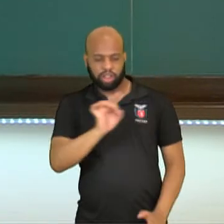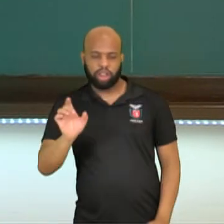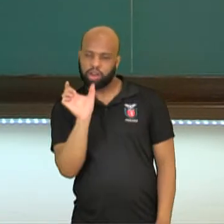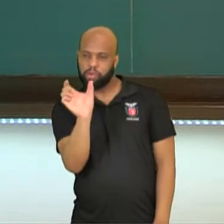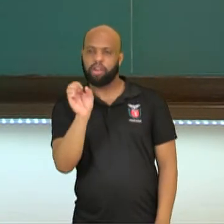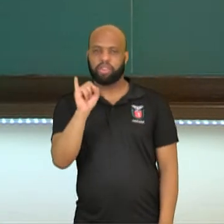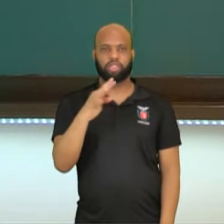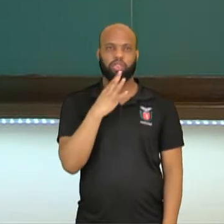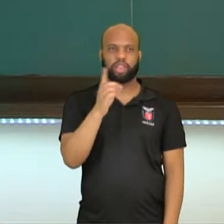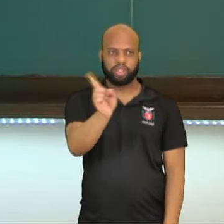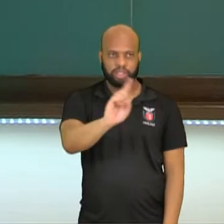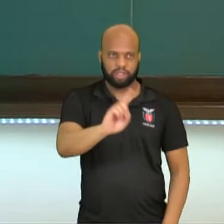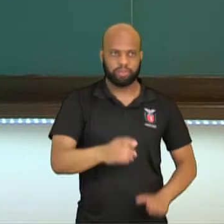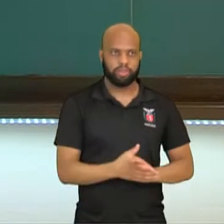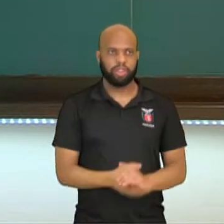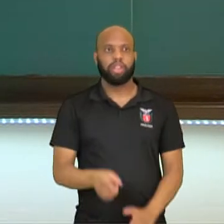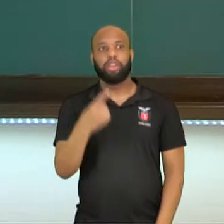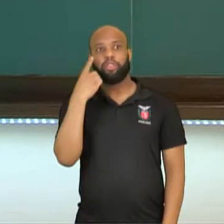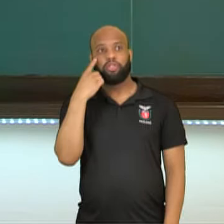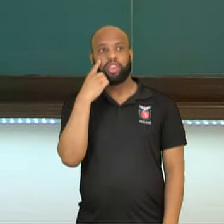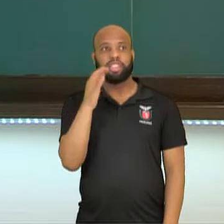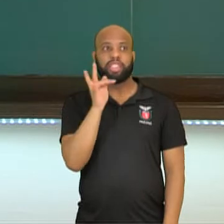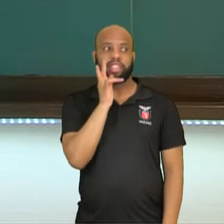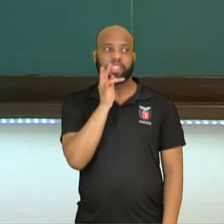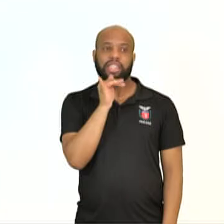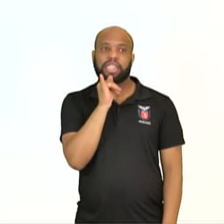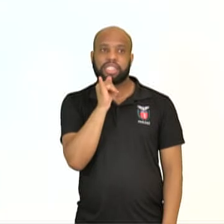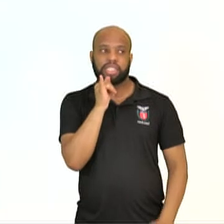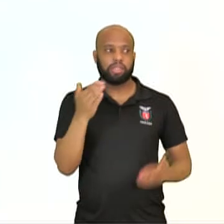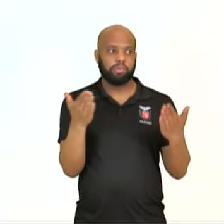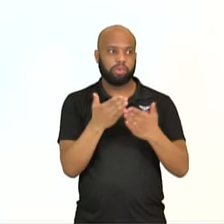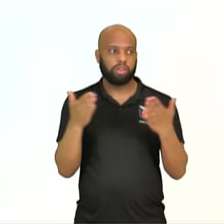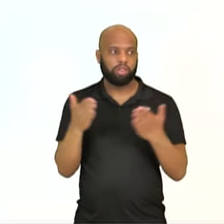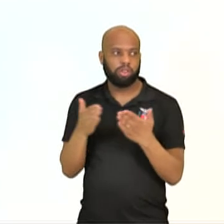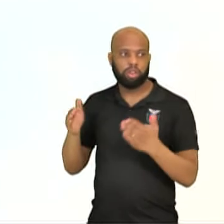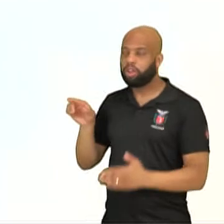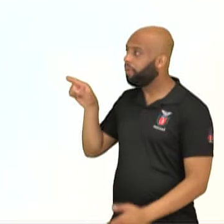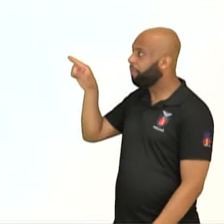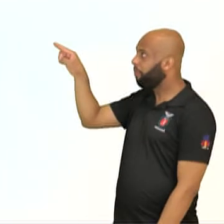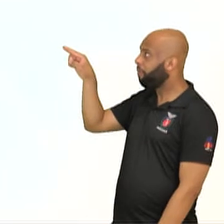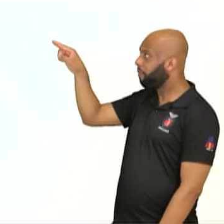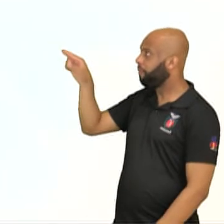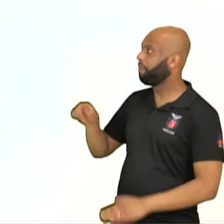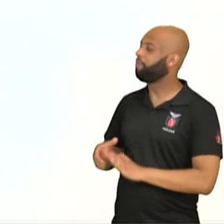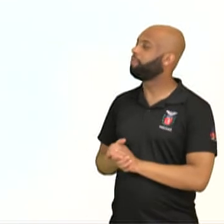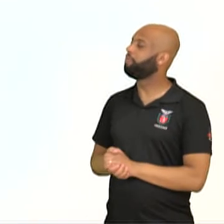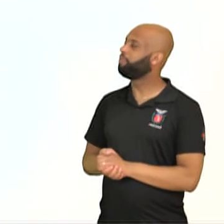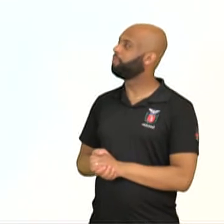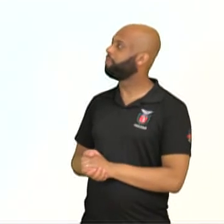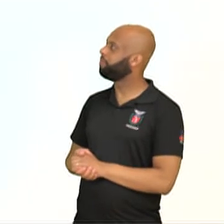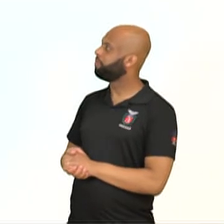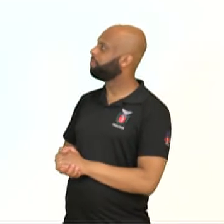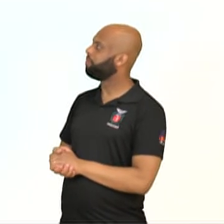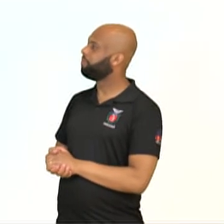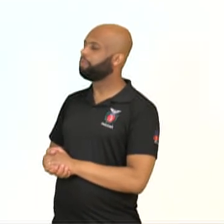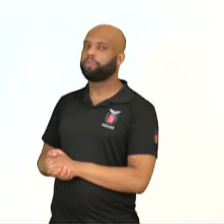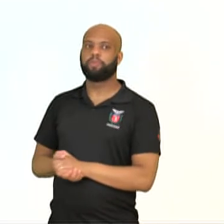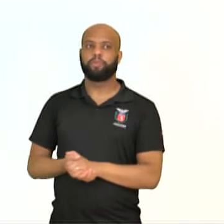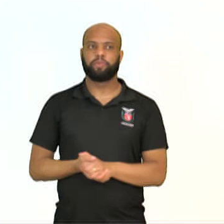vocês não saibam também. Olha o exemplo, las mentes más puras y reflexivas son las que más aman el